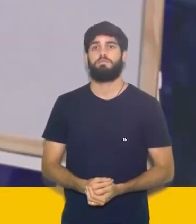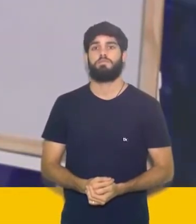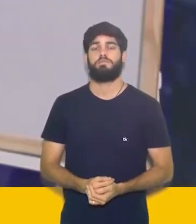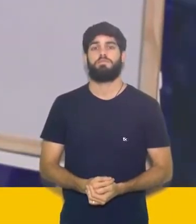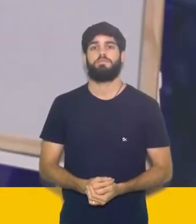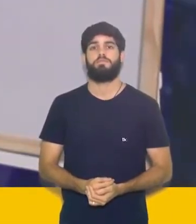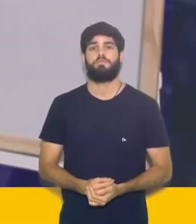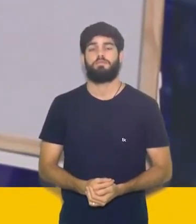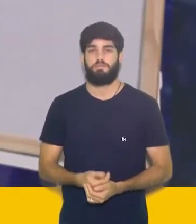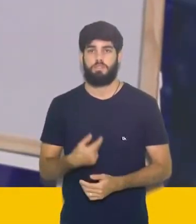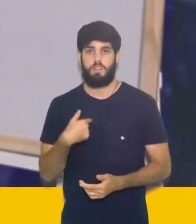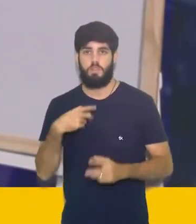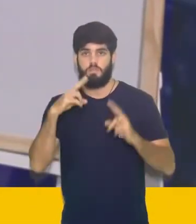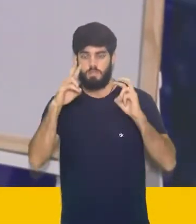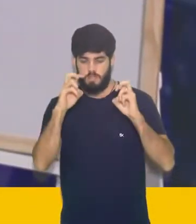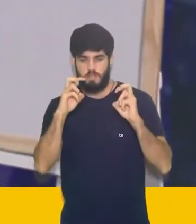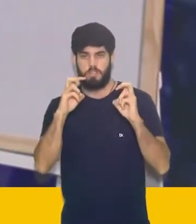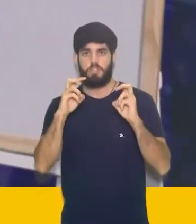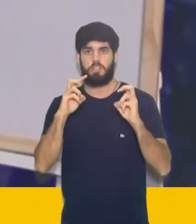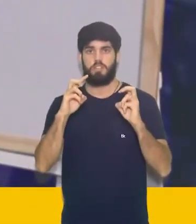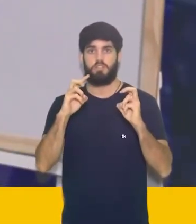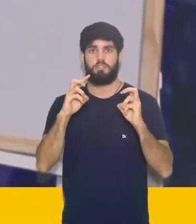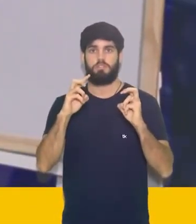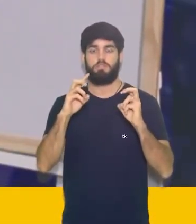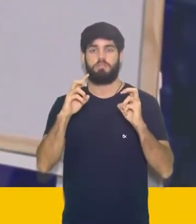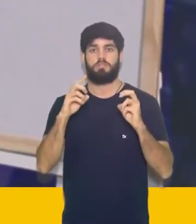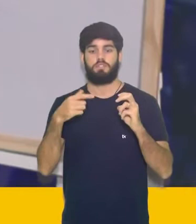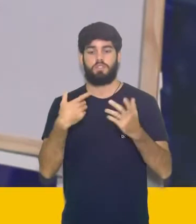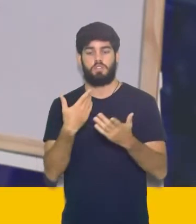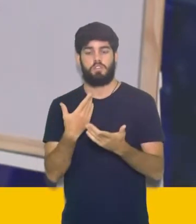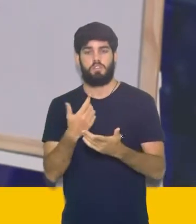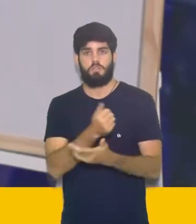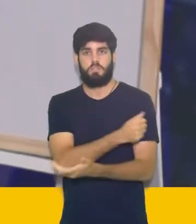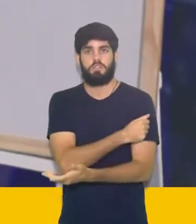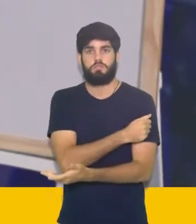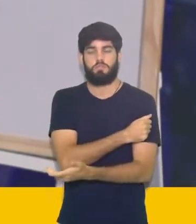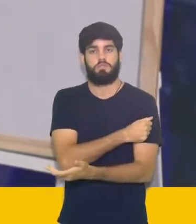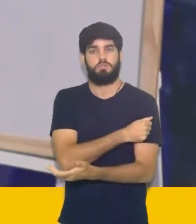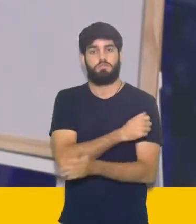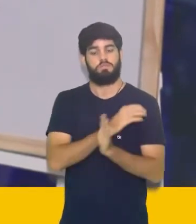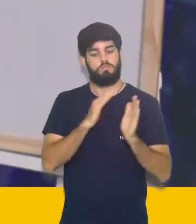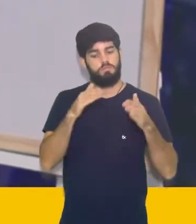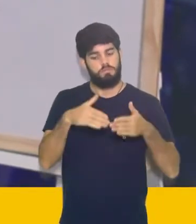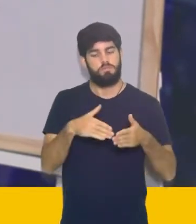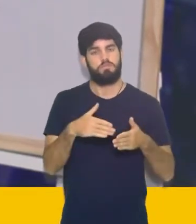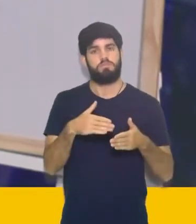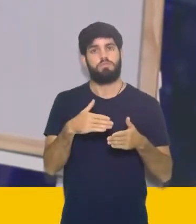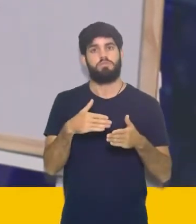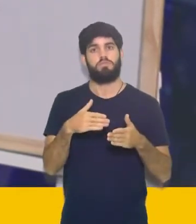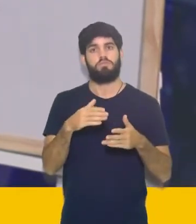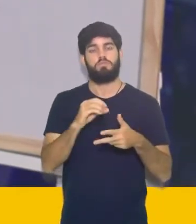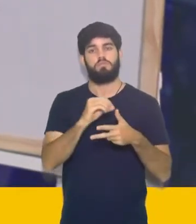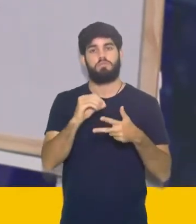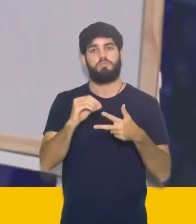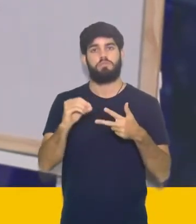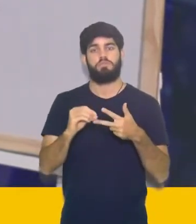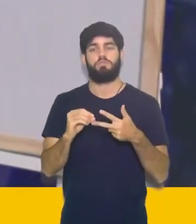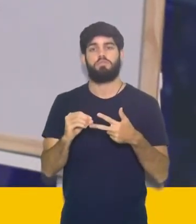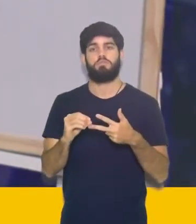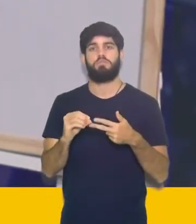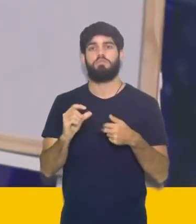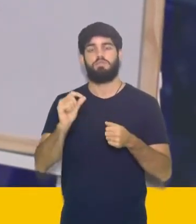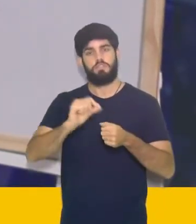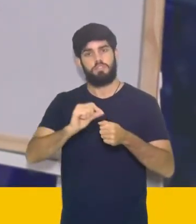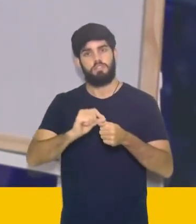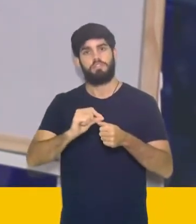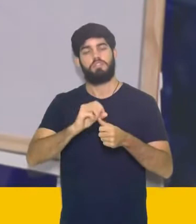Isso é um tema que o aluno que vai prestar o Enem, que a sociedade, que isso tá, ele está vivendo isso. Inclusive, ele